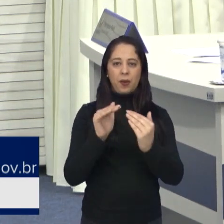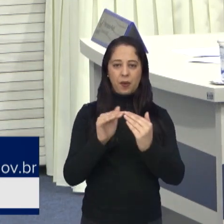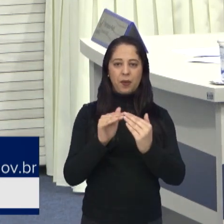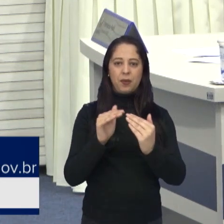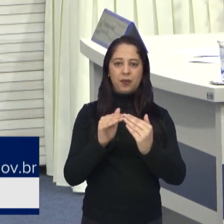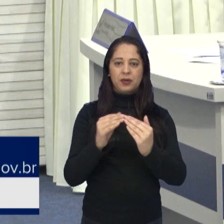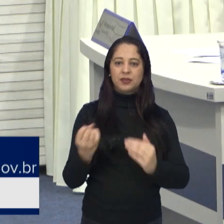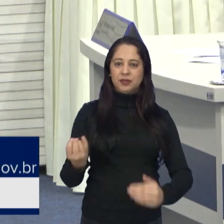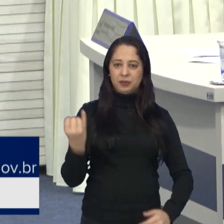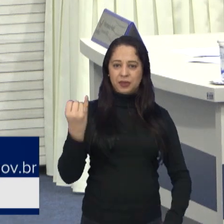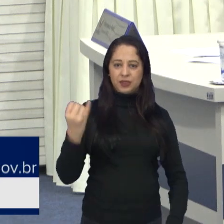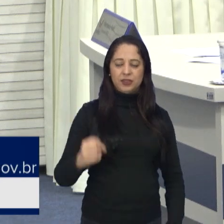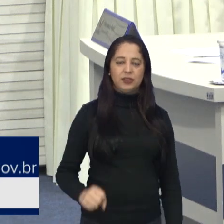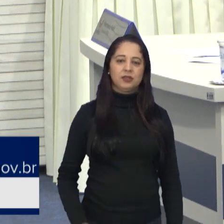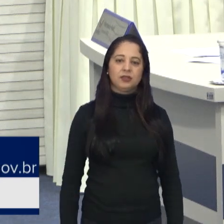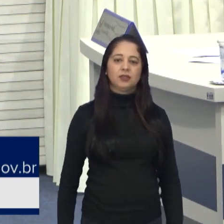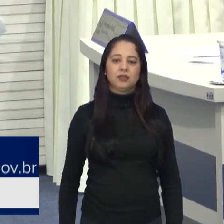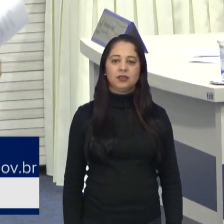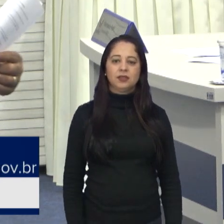projeto importante para a nossa cidade.